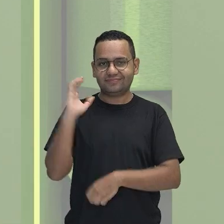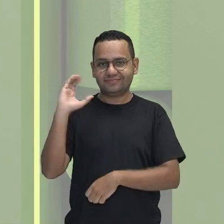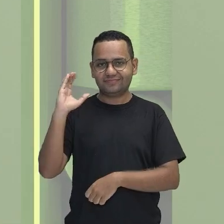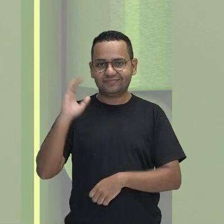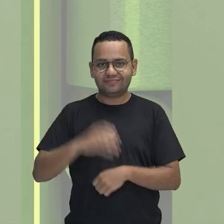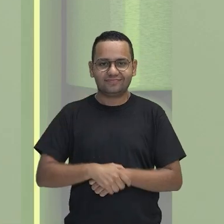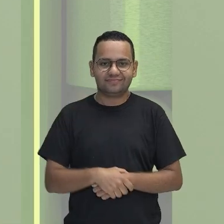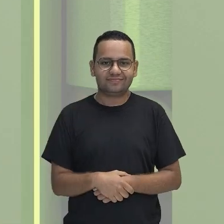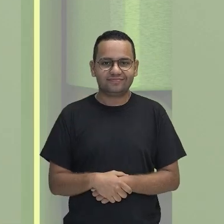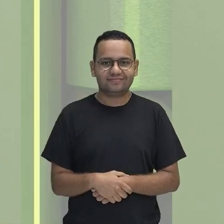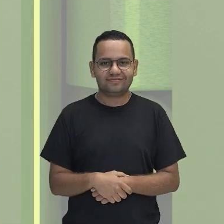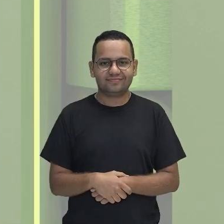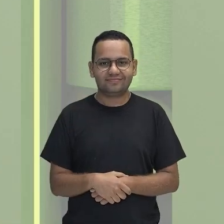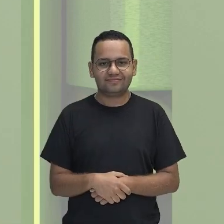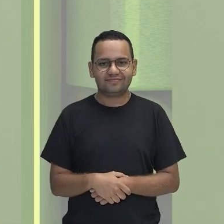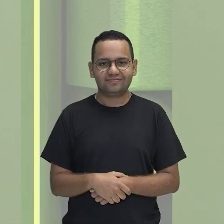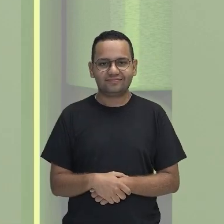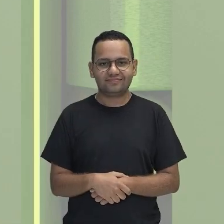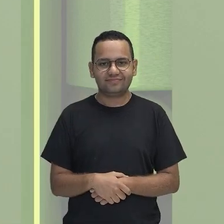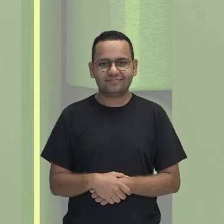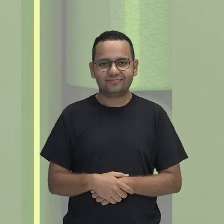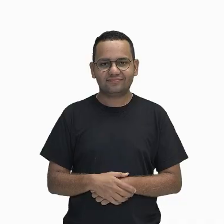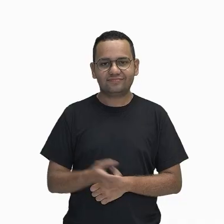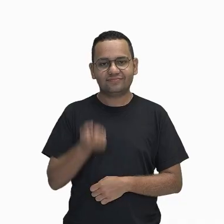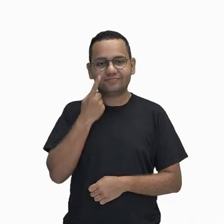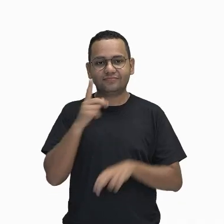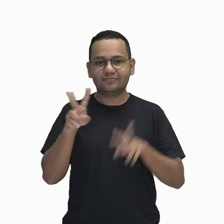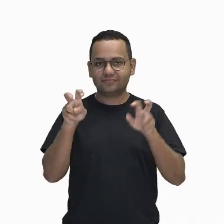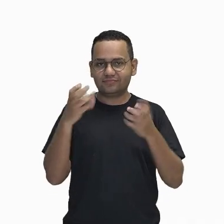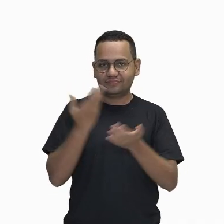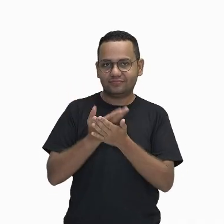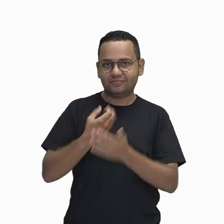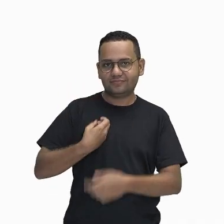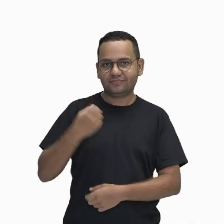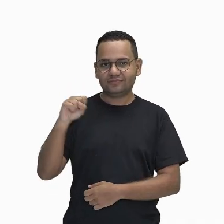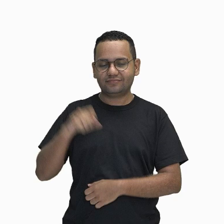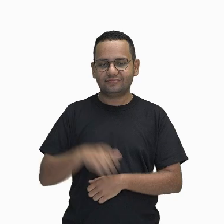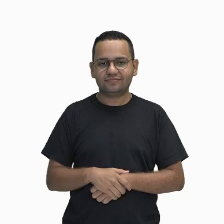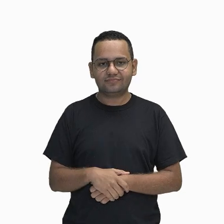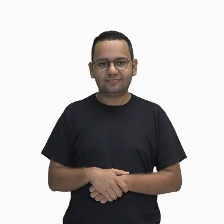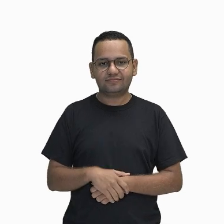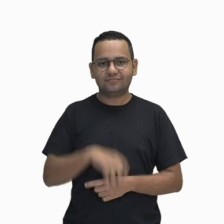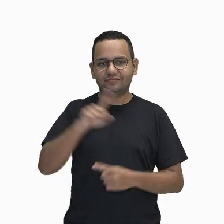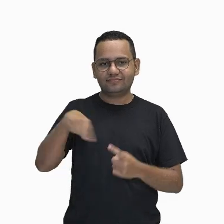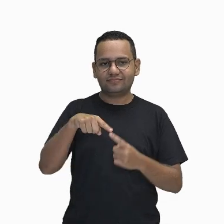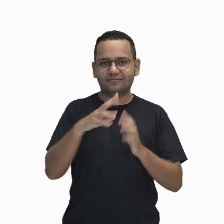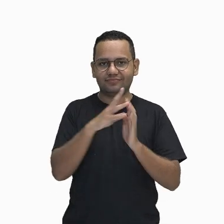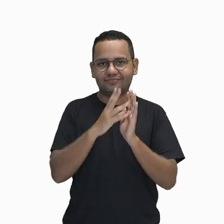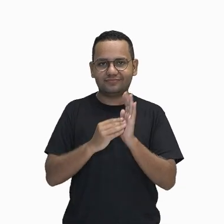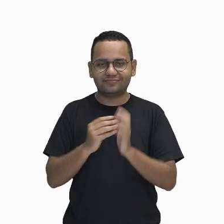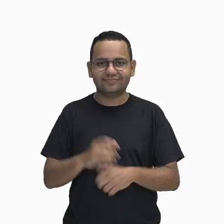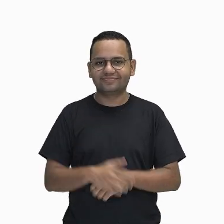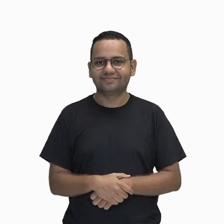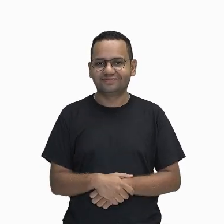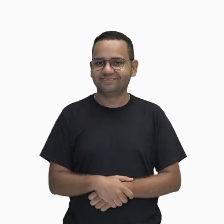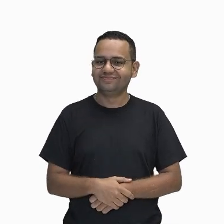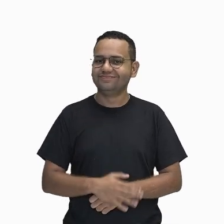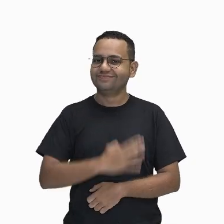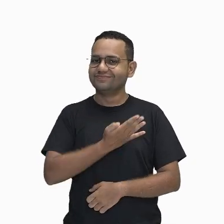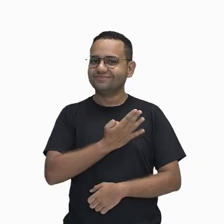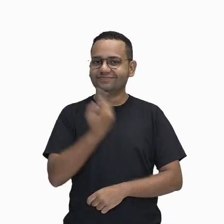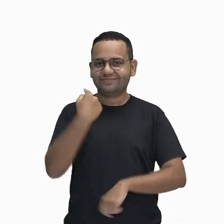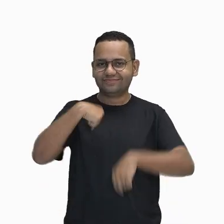Ciências. Vamos para a nossa aula número 8, com o objeto de conhecimento